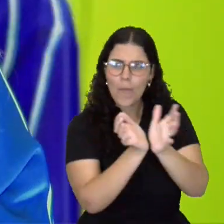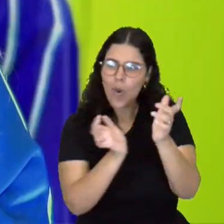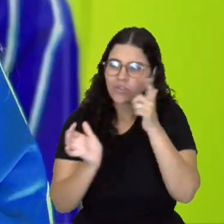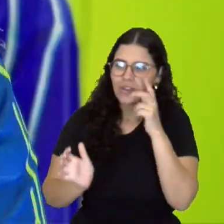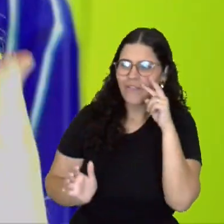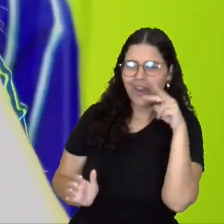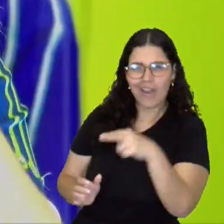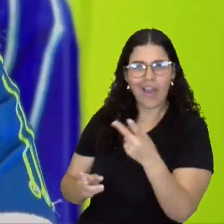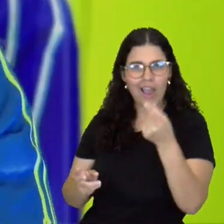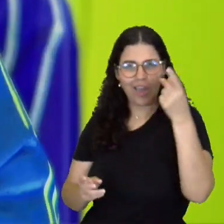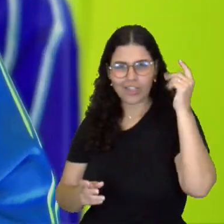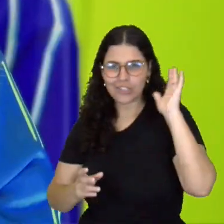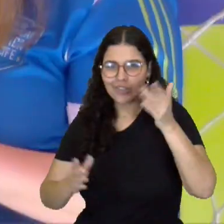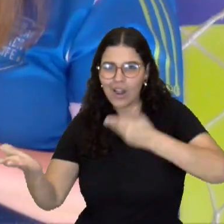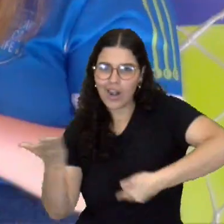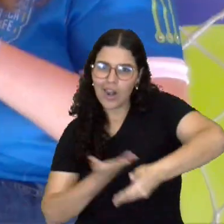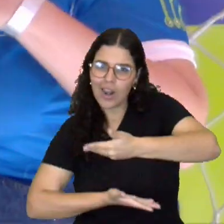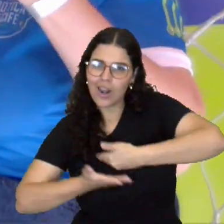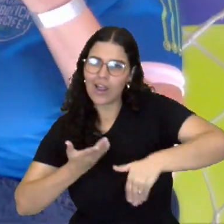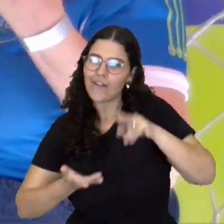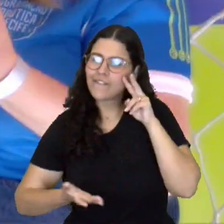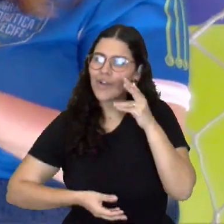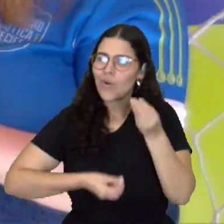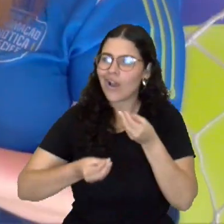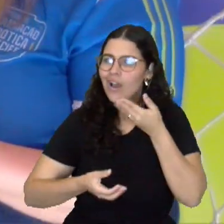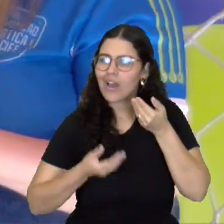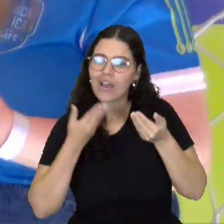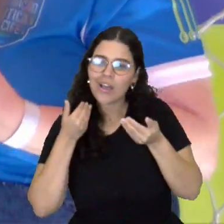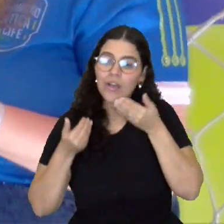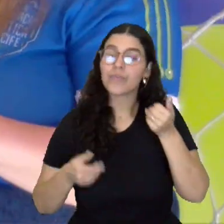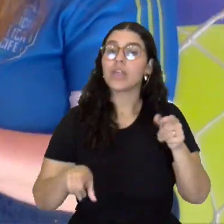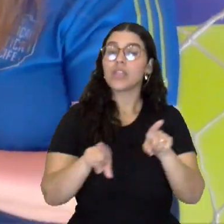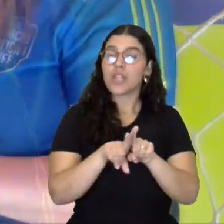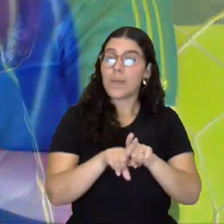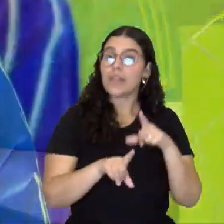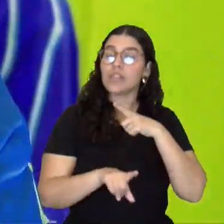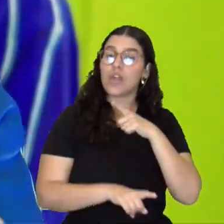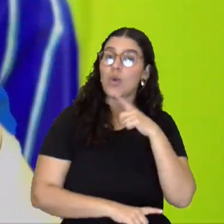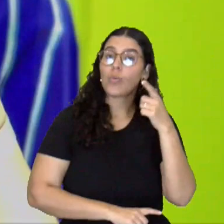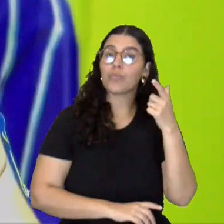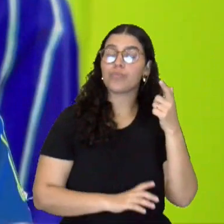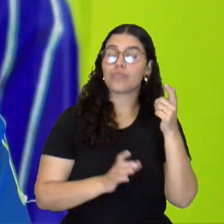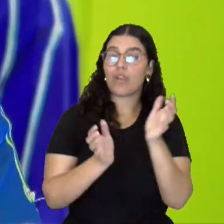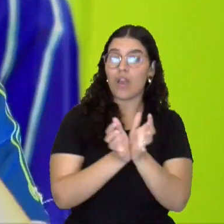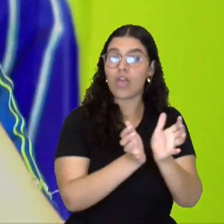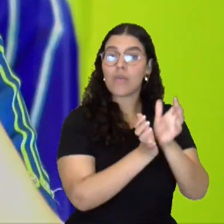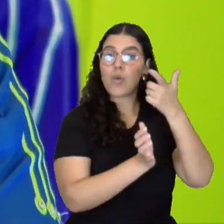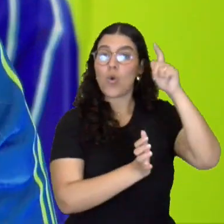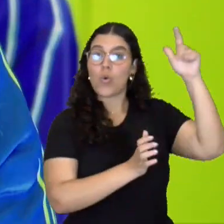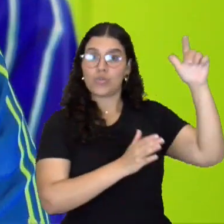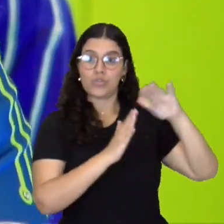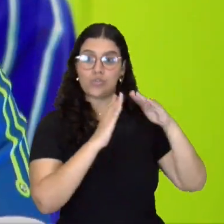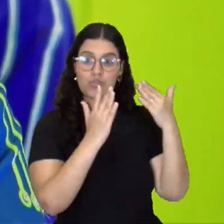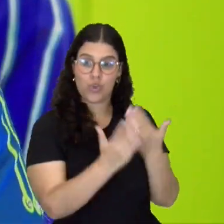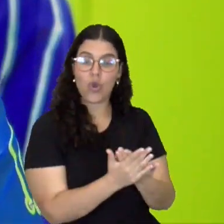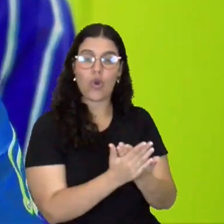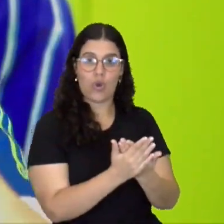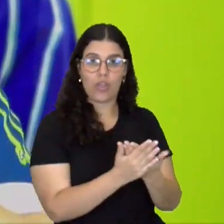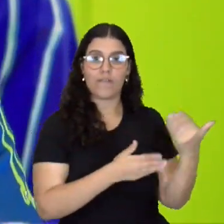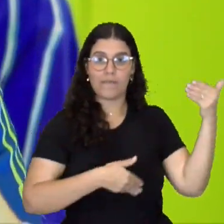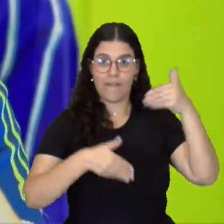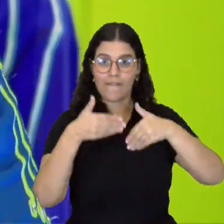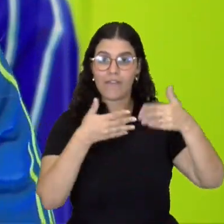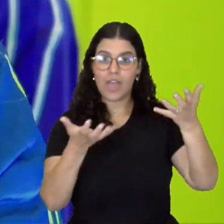as torcidas que vêm das próprias escolas para conhecer esse mundo tecnológico. A gente também tem outros programas aqui no